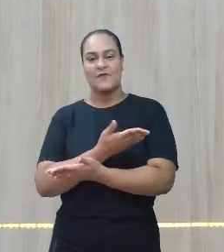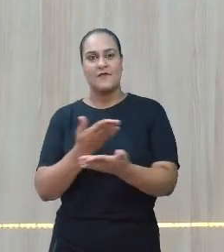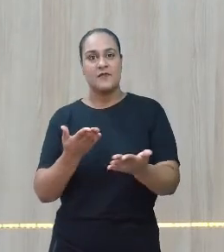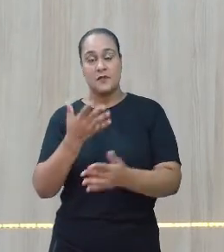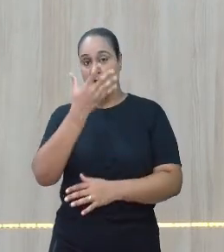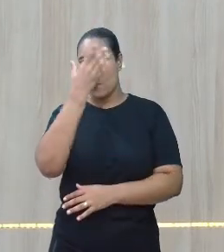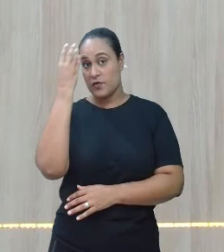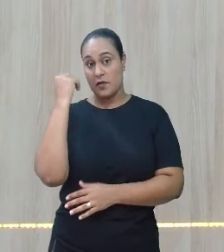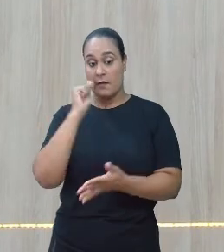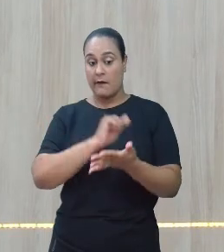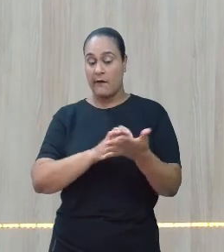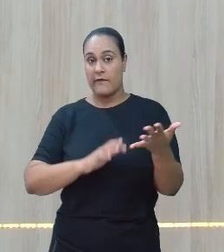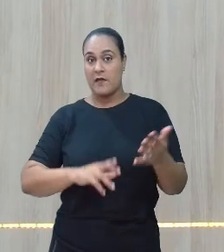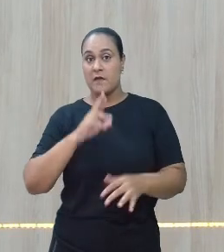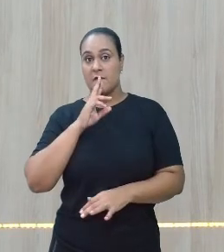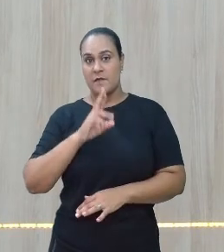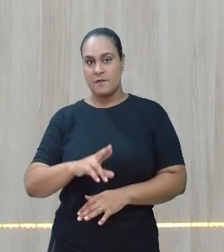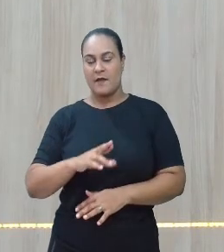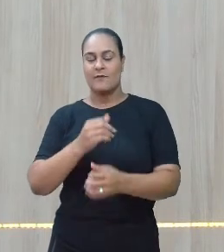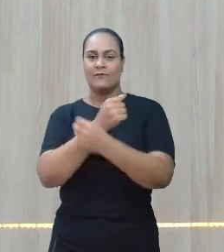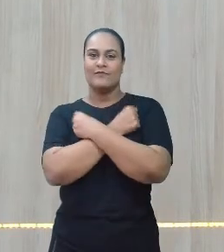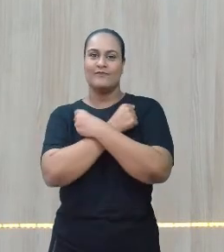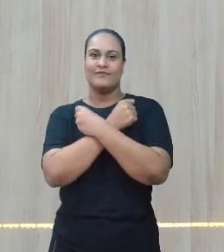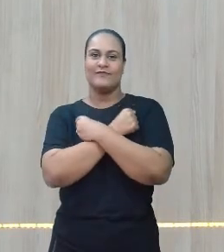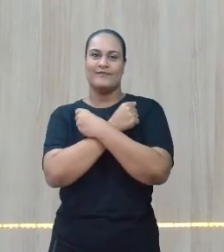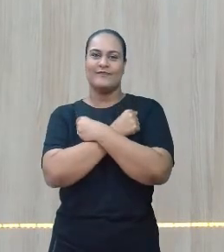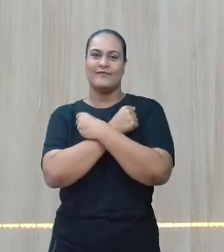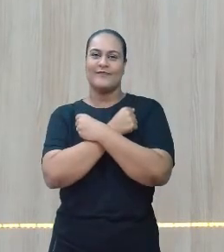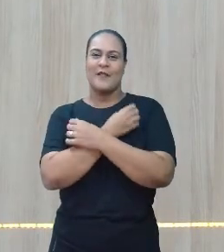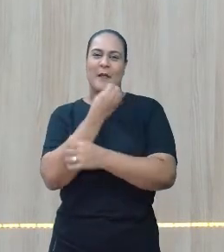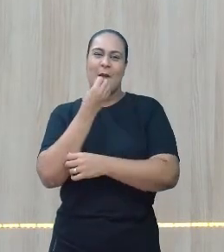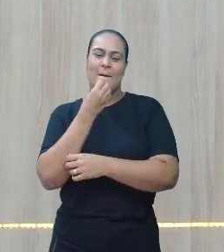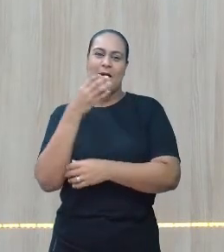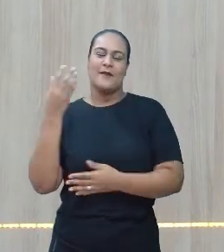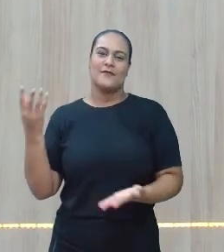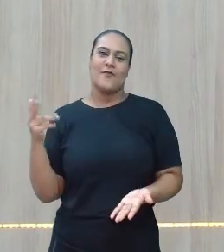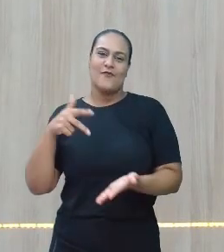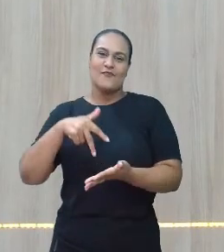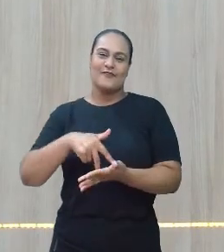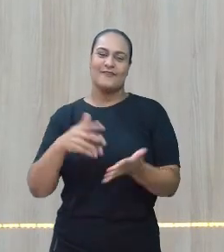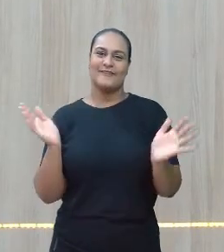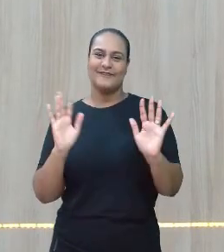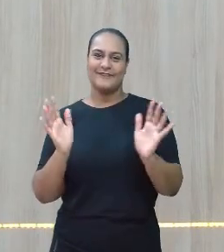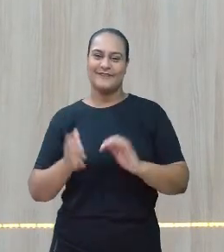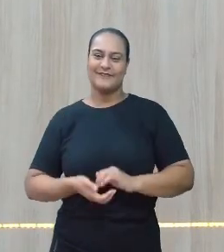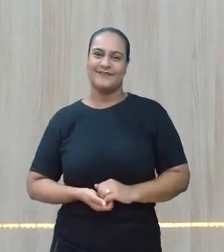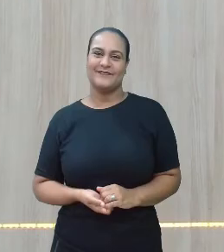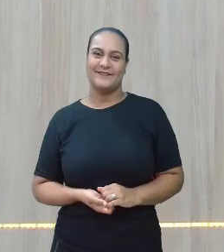esqueçam de fazer as atividades. Um grande abraço e foi muito bom estar com vocês.